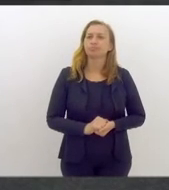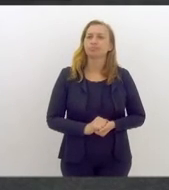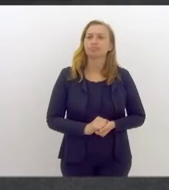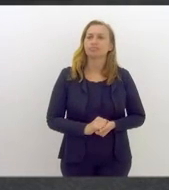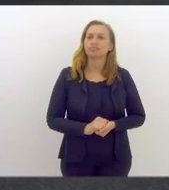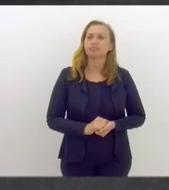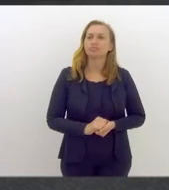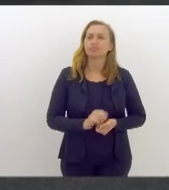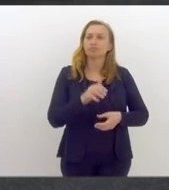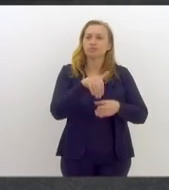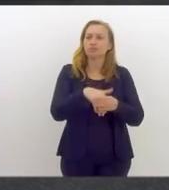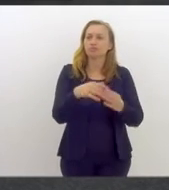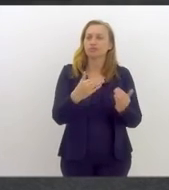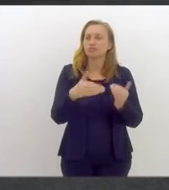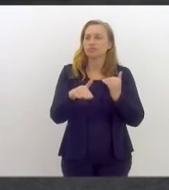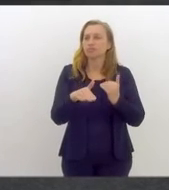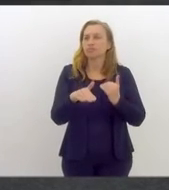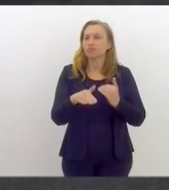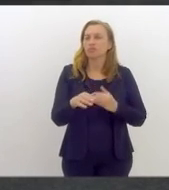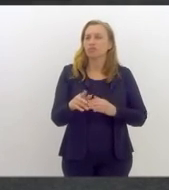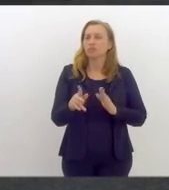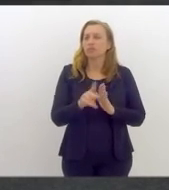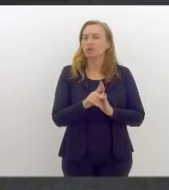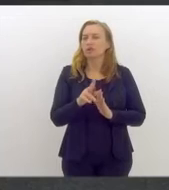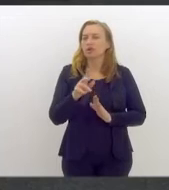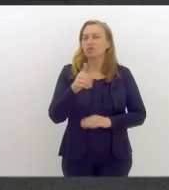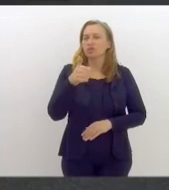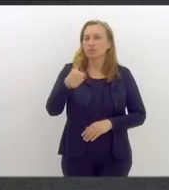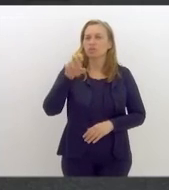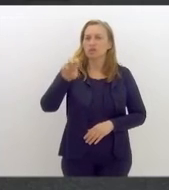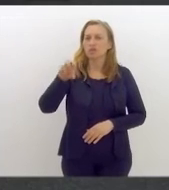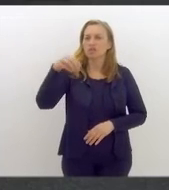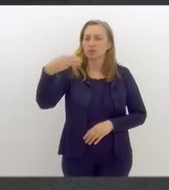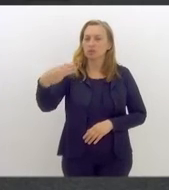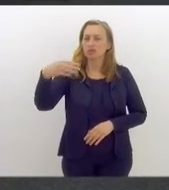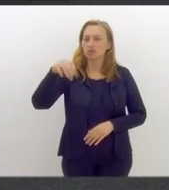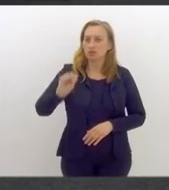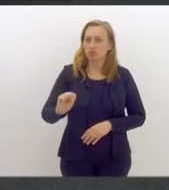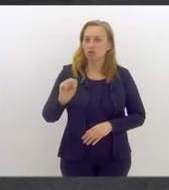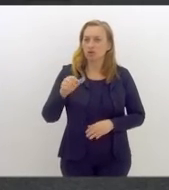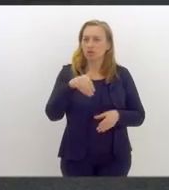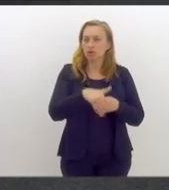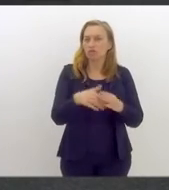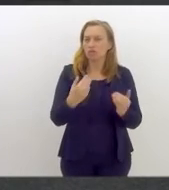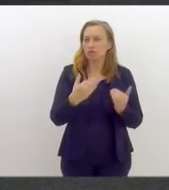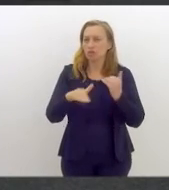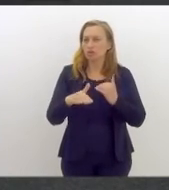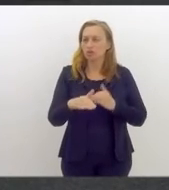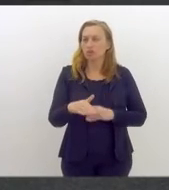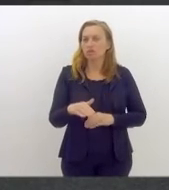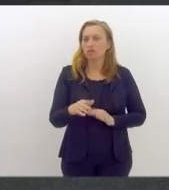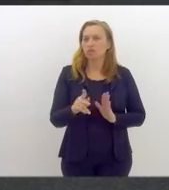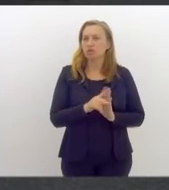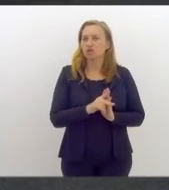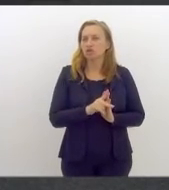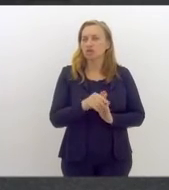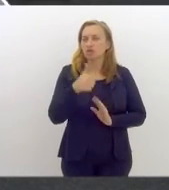Faço voto contrário ao projeto 1538, voto contrário ao